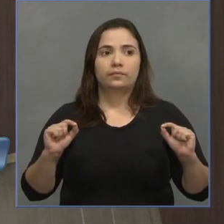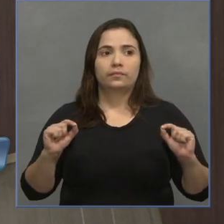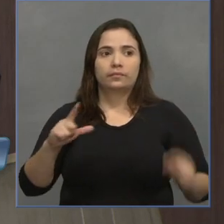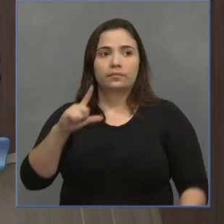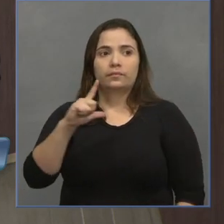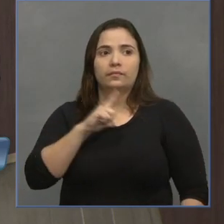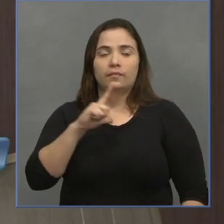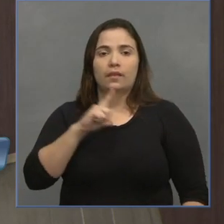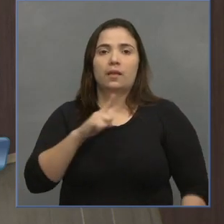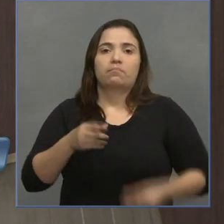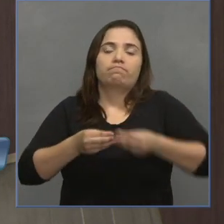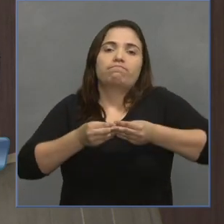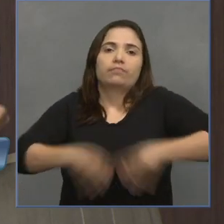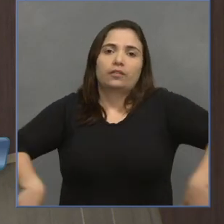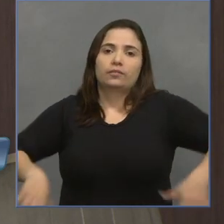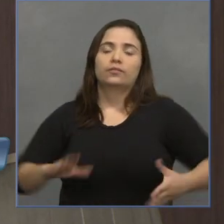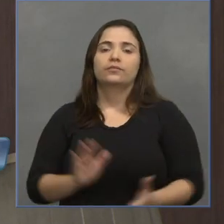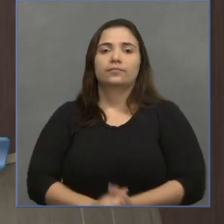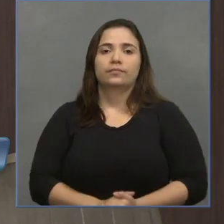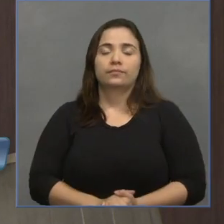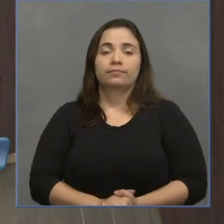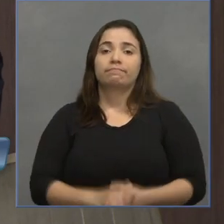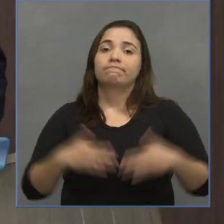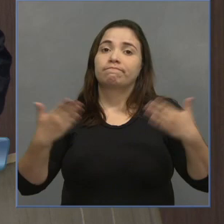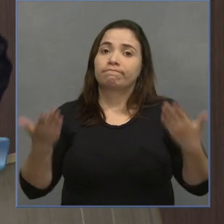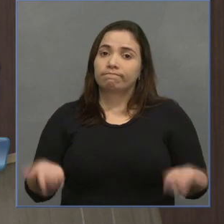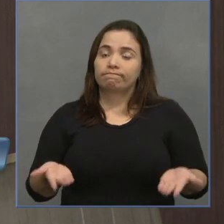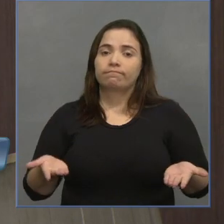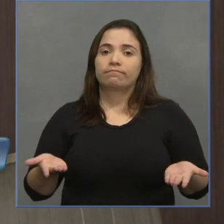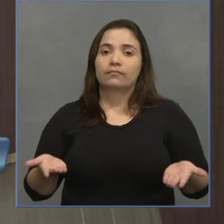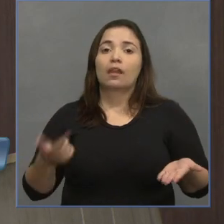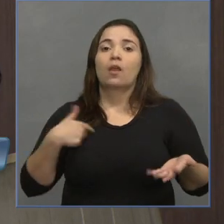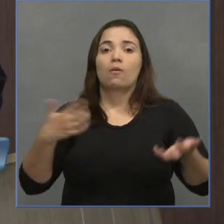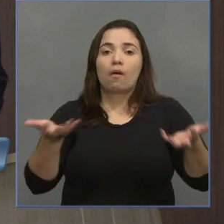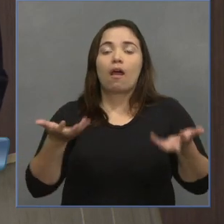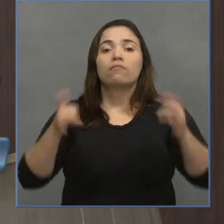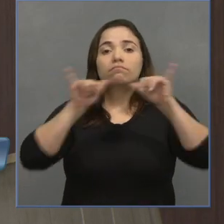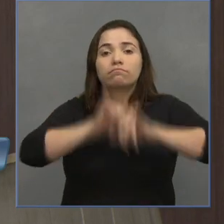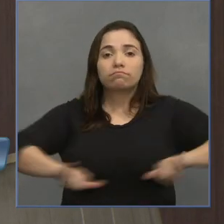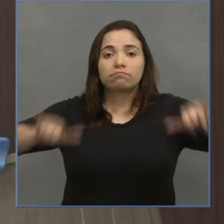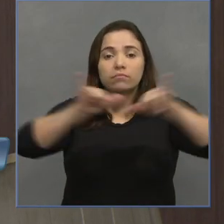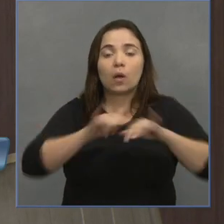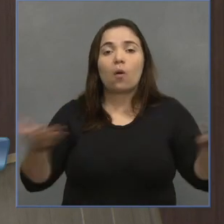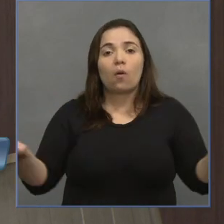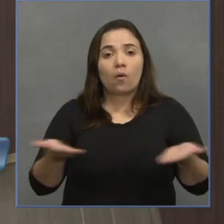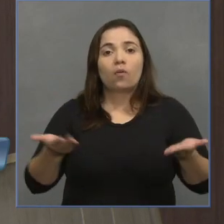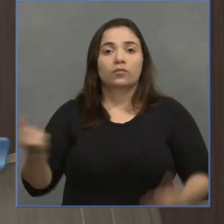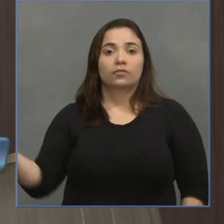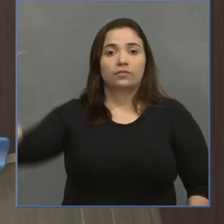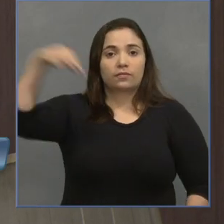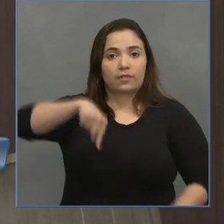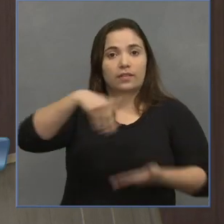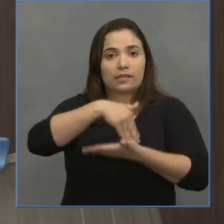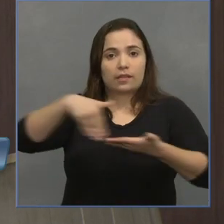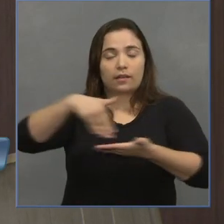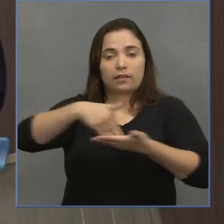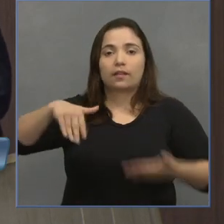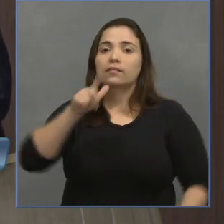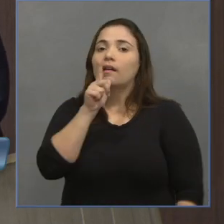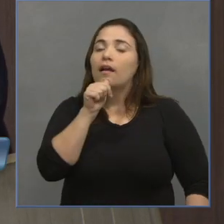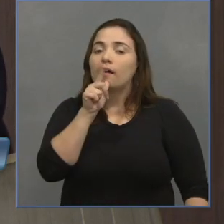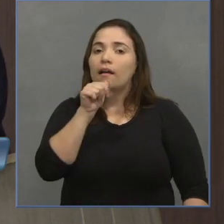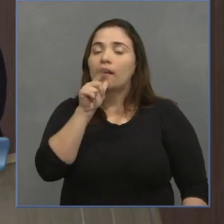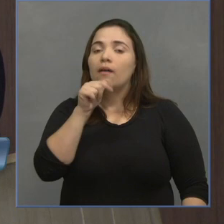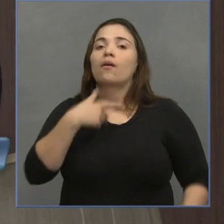completamente deteriorada. Portanto, eu queria aqui, no dia da vinda do secretário de Recursos Hídricos, queria colocar